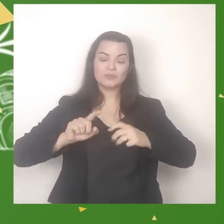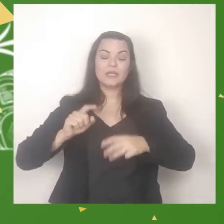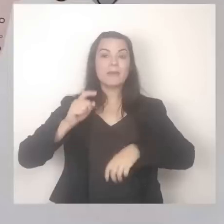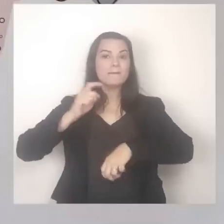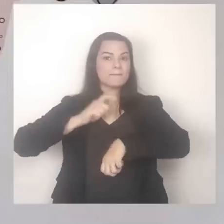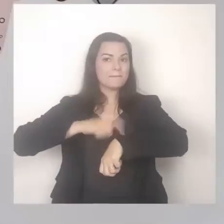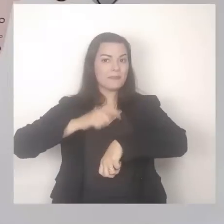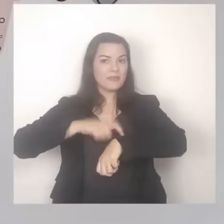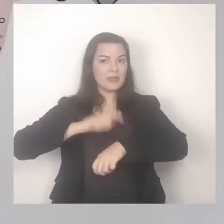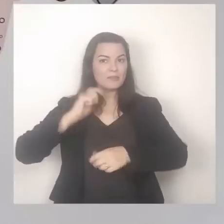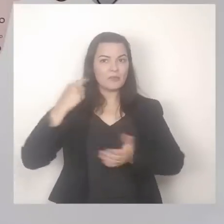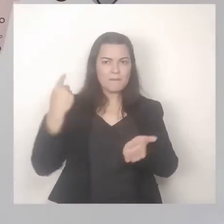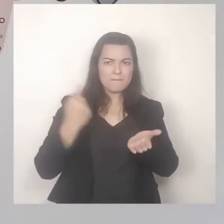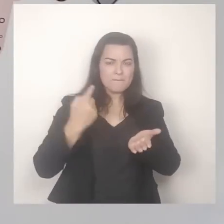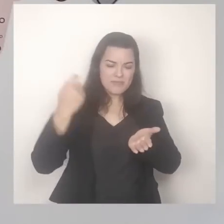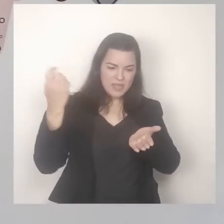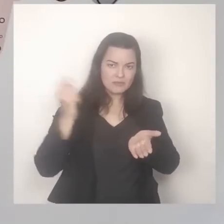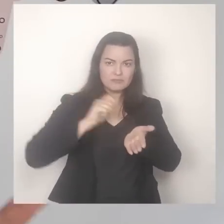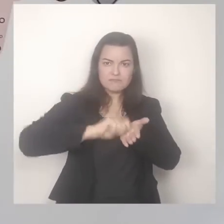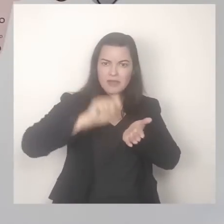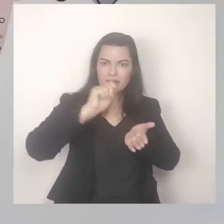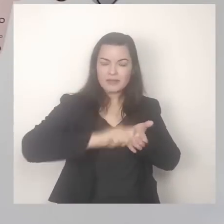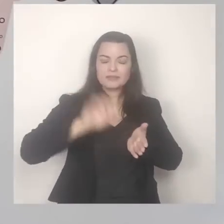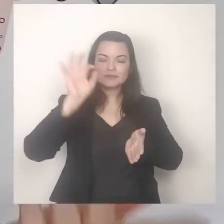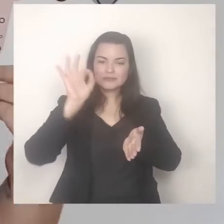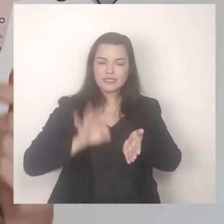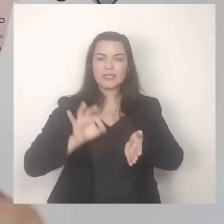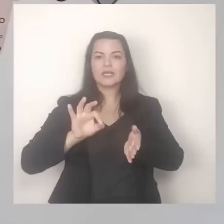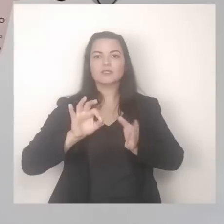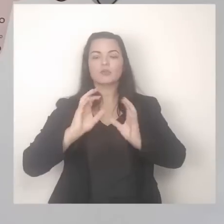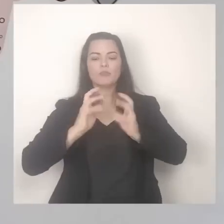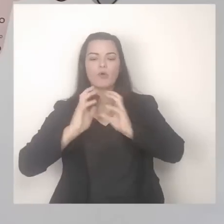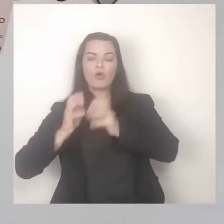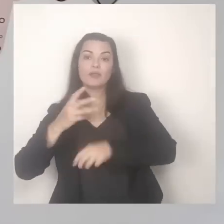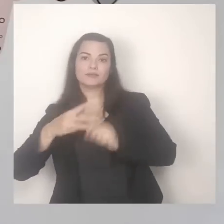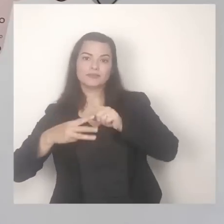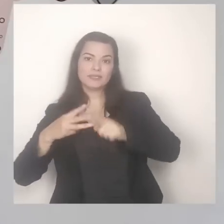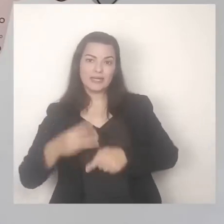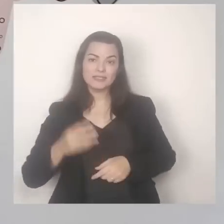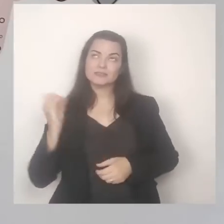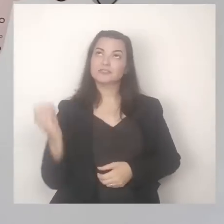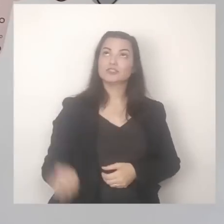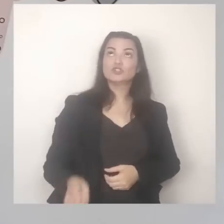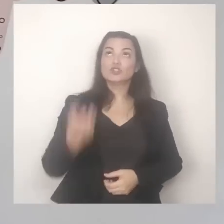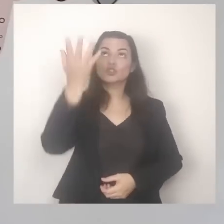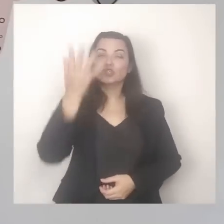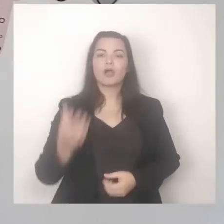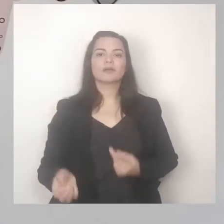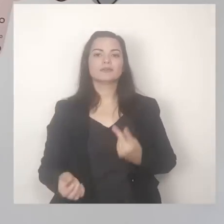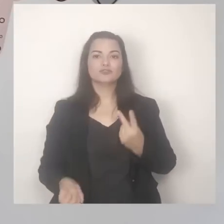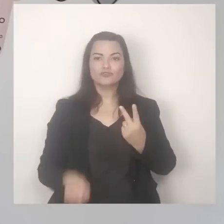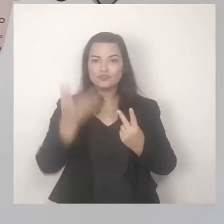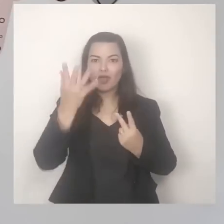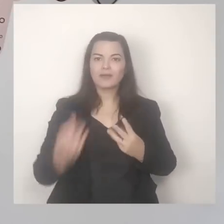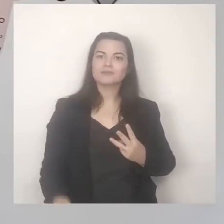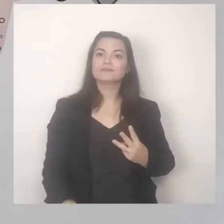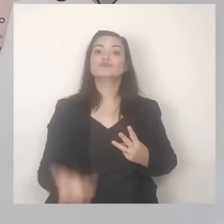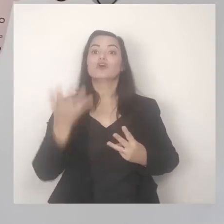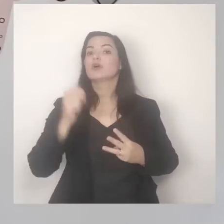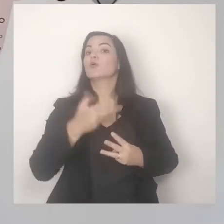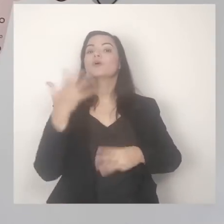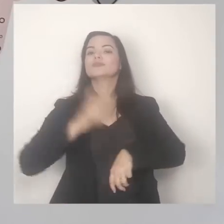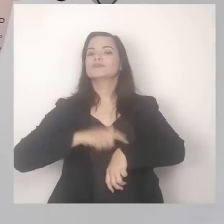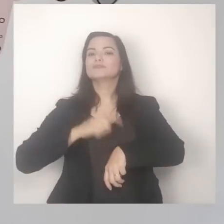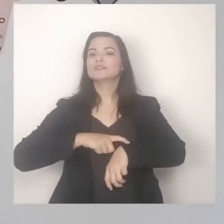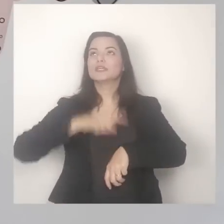3 bolas de meia demoram para atingir um alvo, ou se você jogar para o alto, dá certo do mesmo jeito,